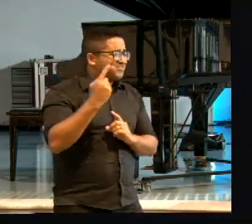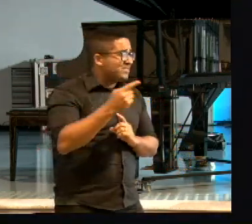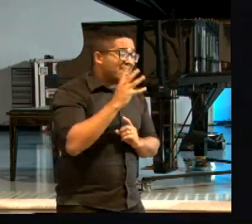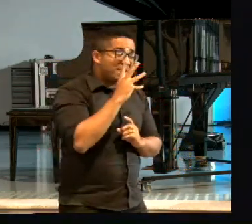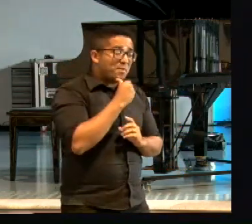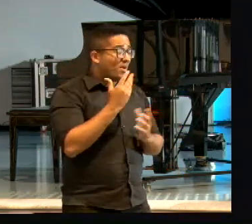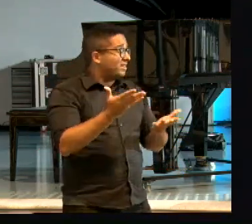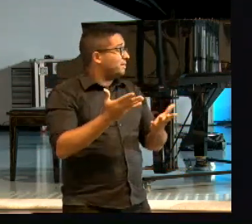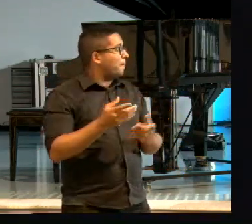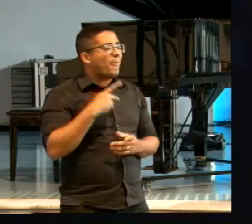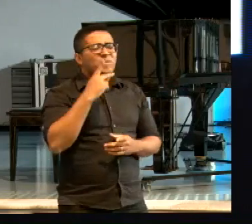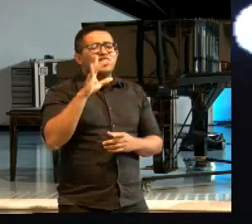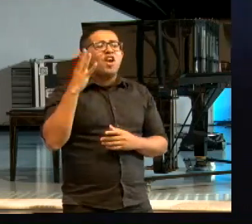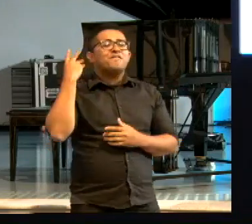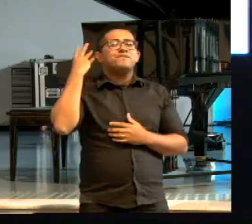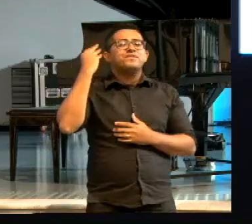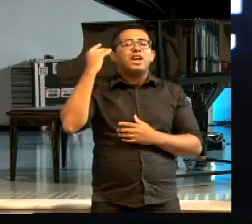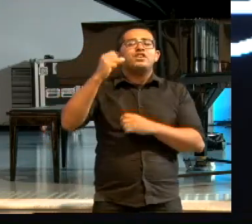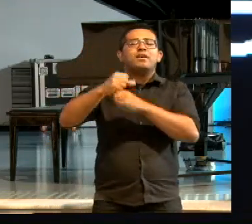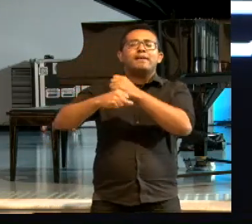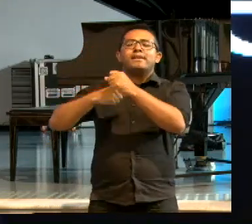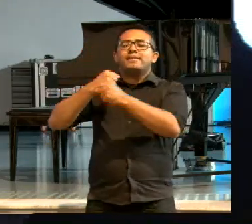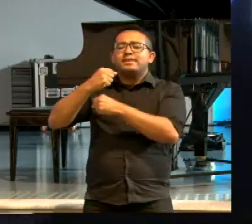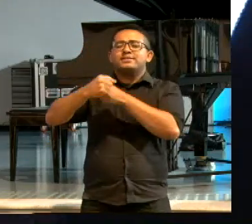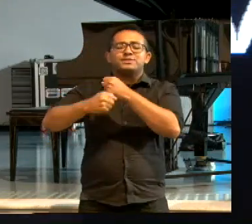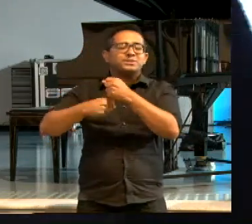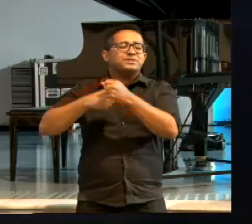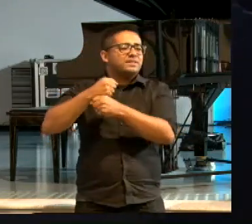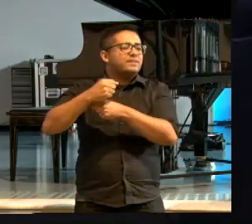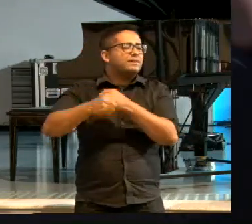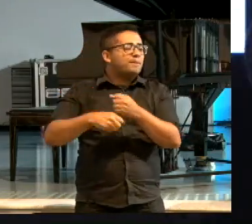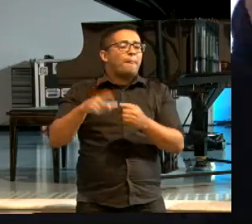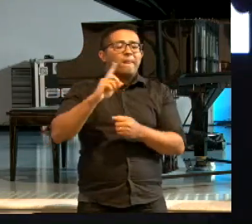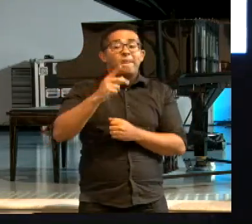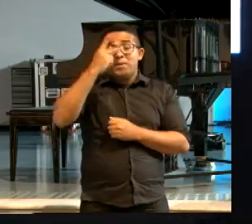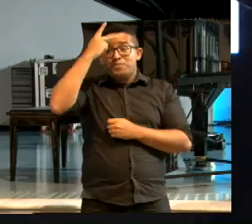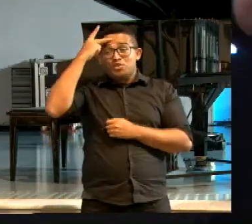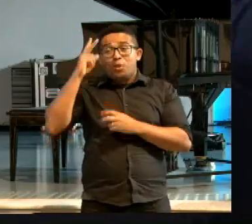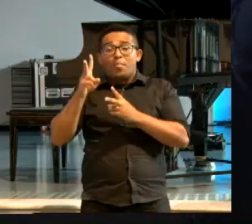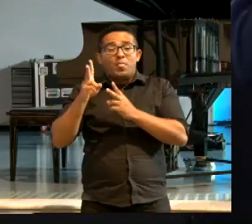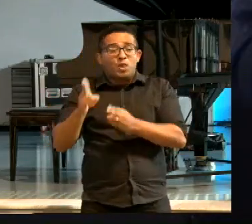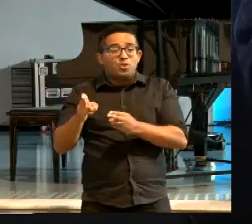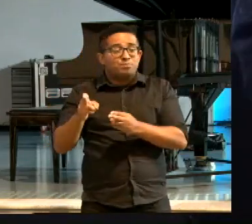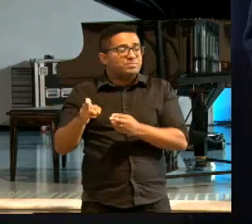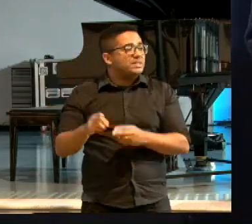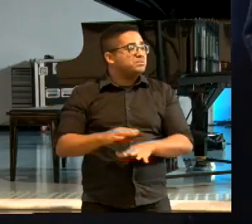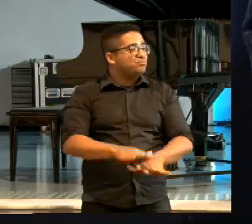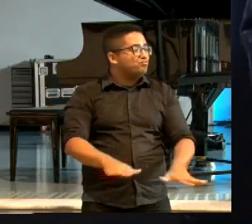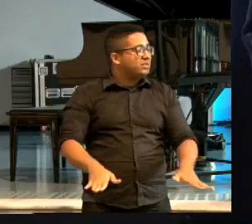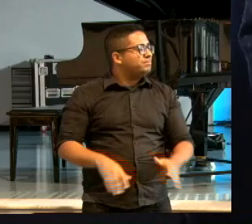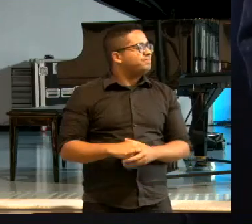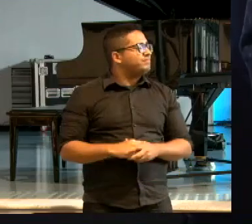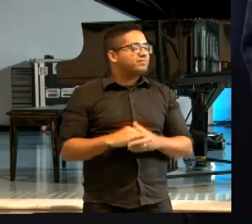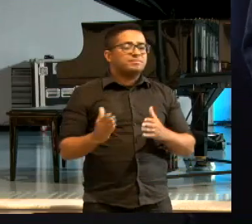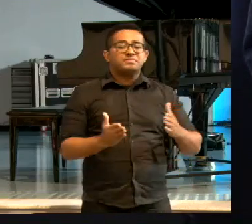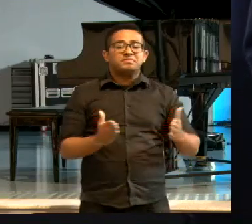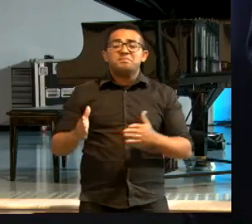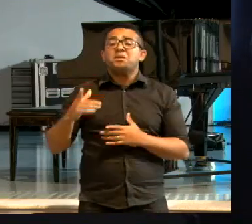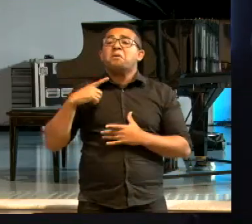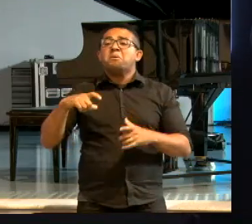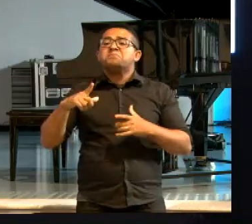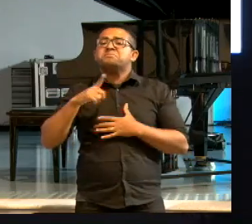apenas sugerindo uma viagem de anos para envelhecer as roupas. Essas pessoas dormiam no chão, pelo meio do caminho, onde estavam, e a